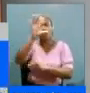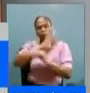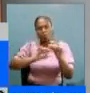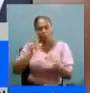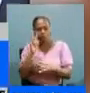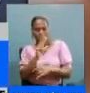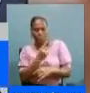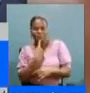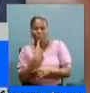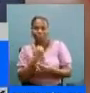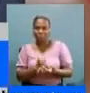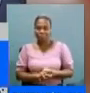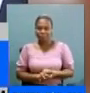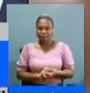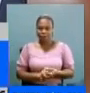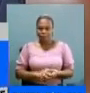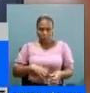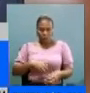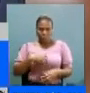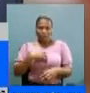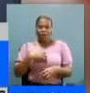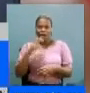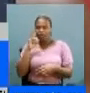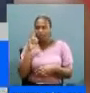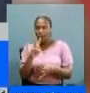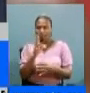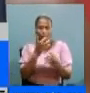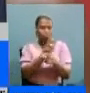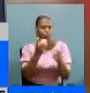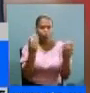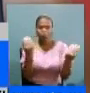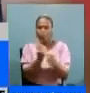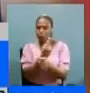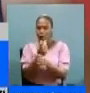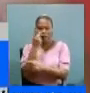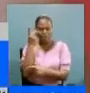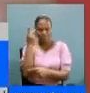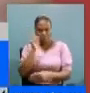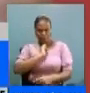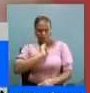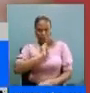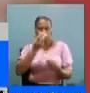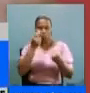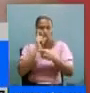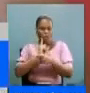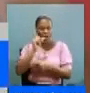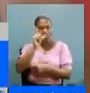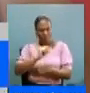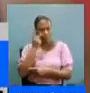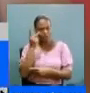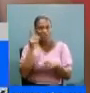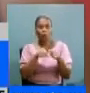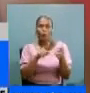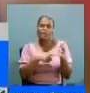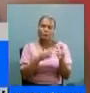Europa. Isso começa na inspirar, principalmente tipo a moda, e tinha coisas que me passam na minha vida, que tinha mulheres também que passam,